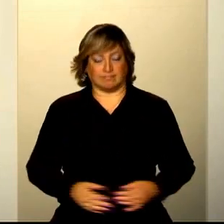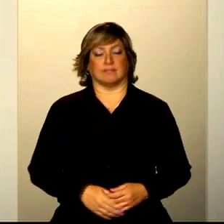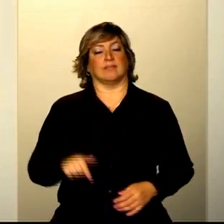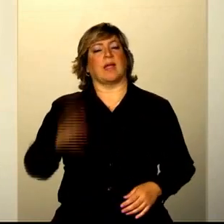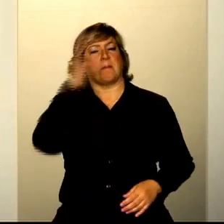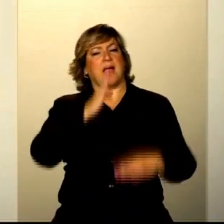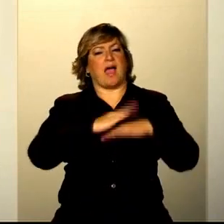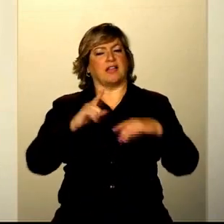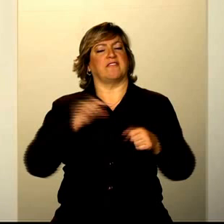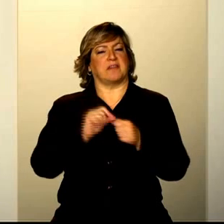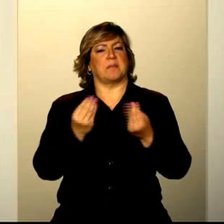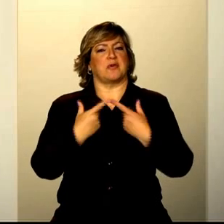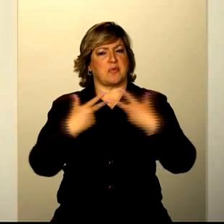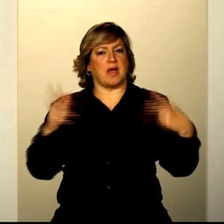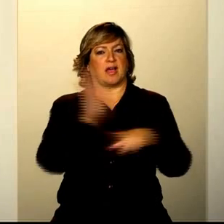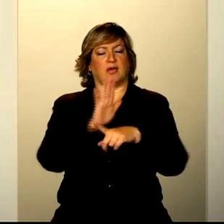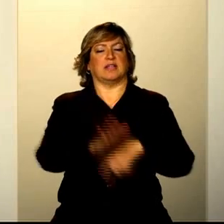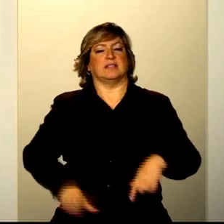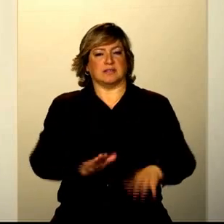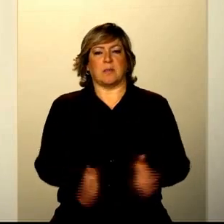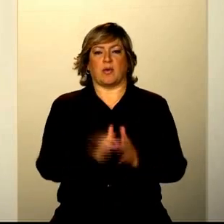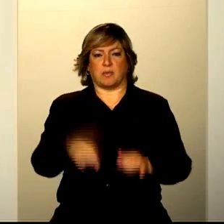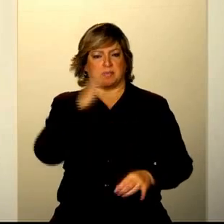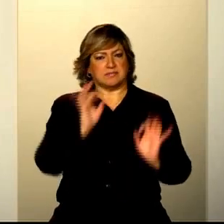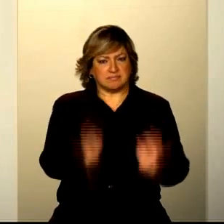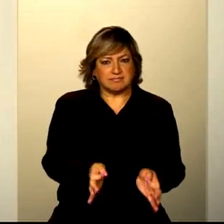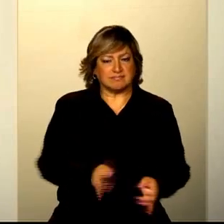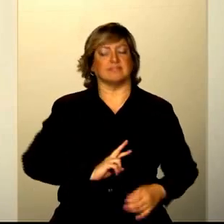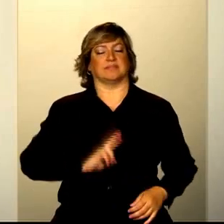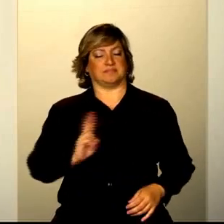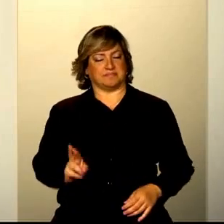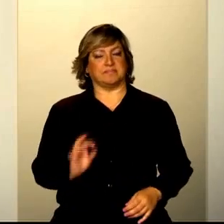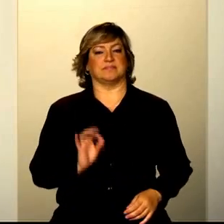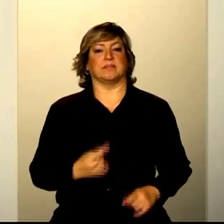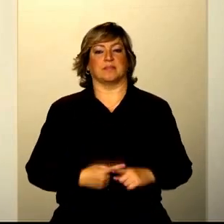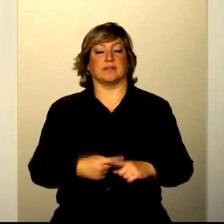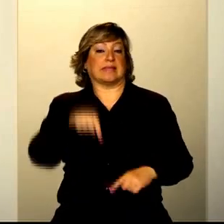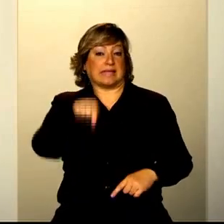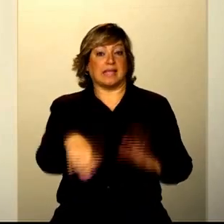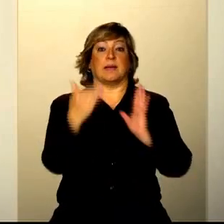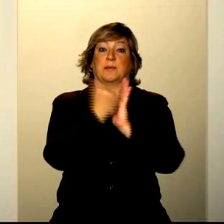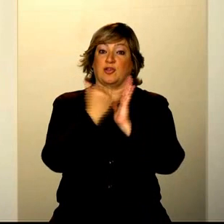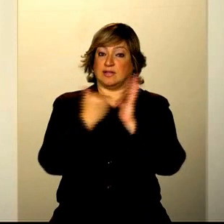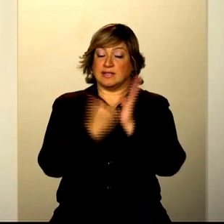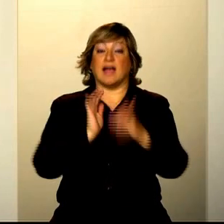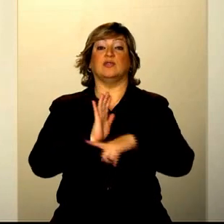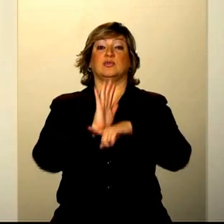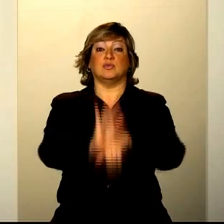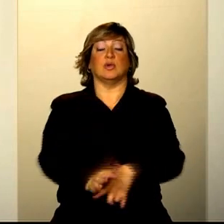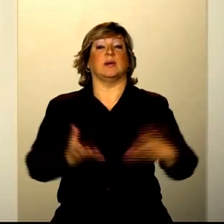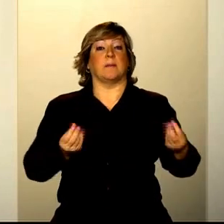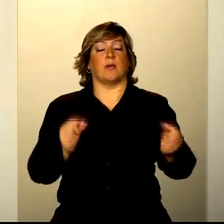carinhoso está mesmo fazendo muitas coisas pelas crianças pobres do Brasil não é olha Luciano Ele Está contribuindo